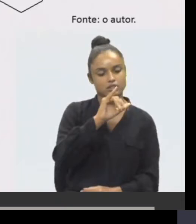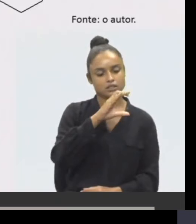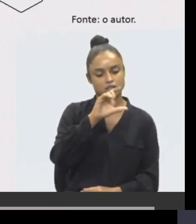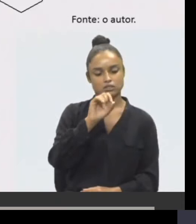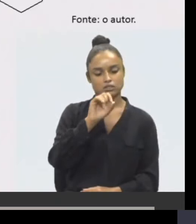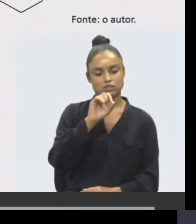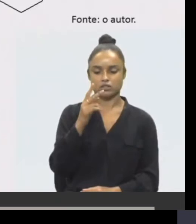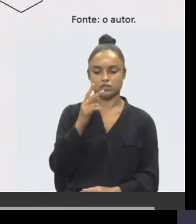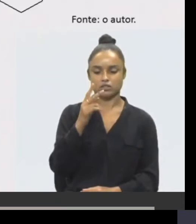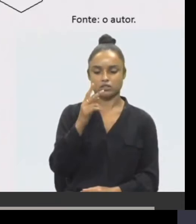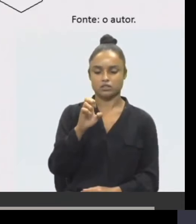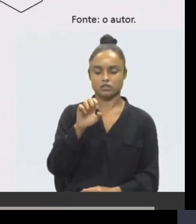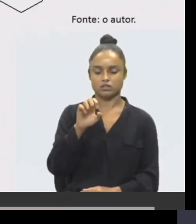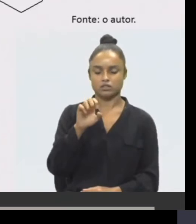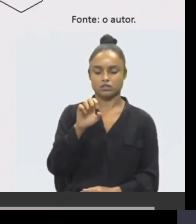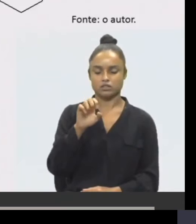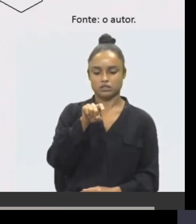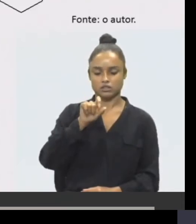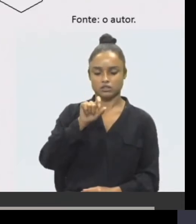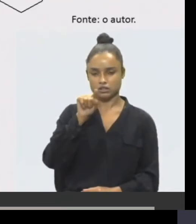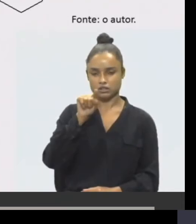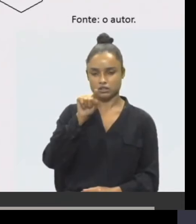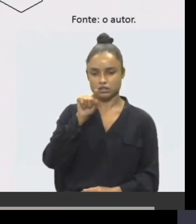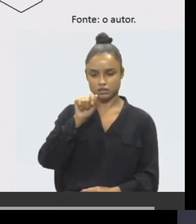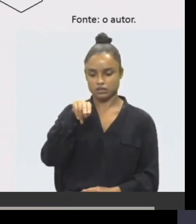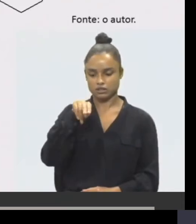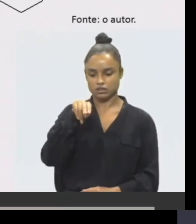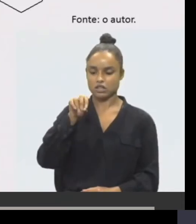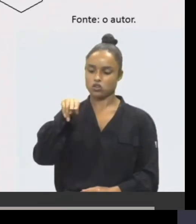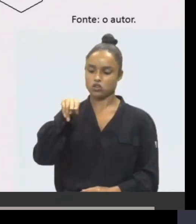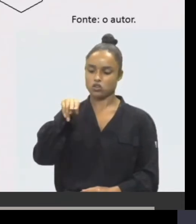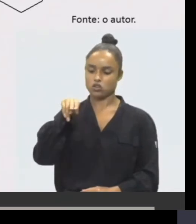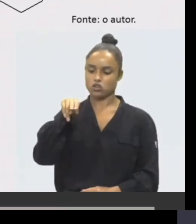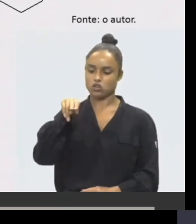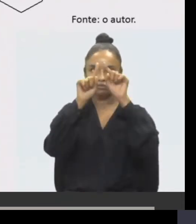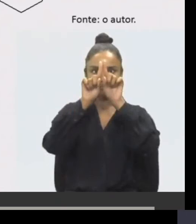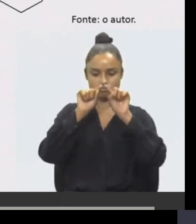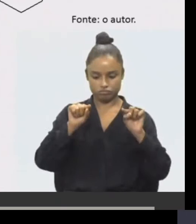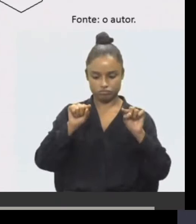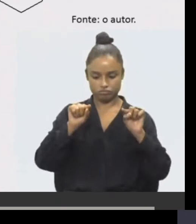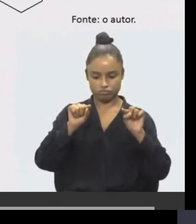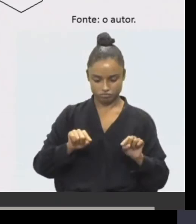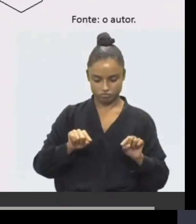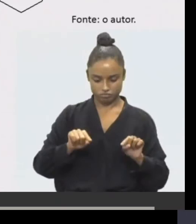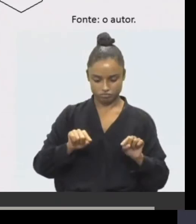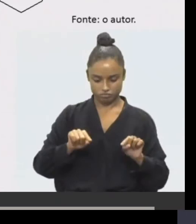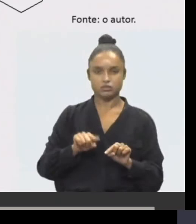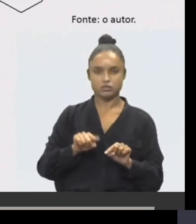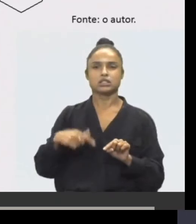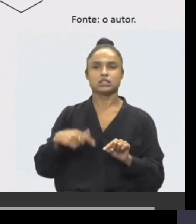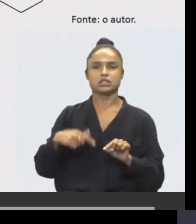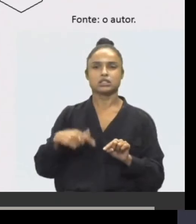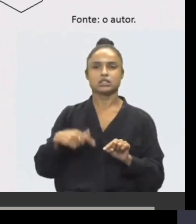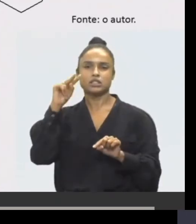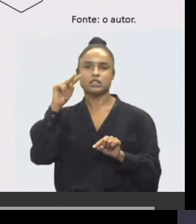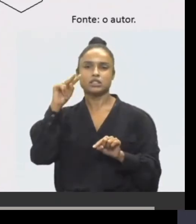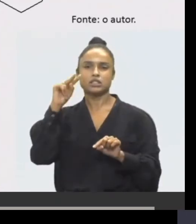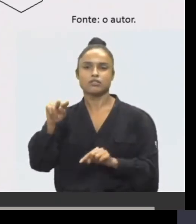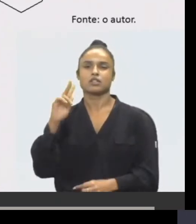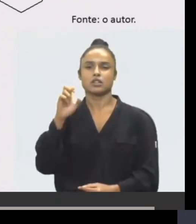reações do composto bisulfito de sódio, essa solução saturada, com compostos aldeídos e